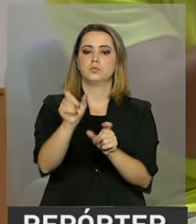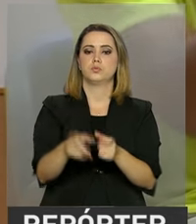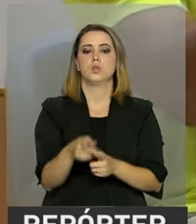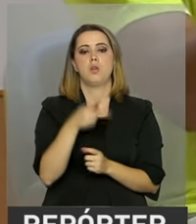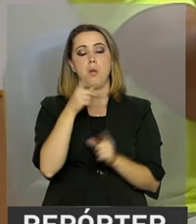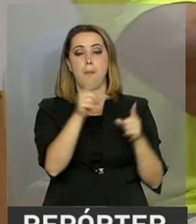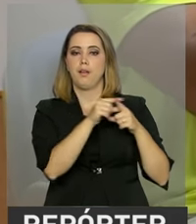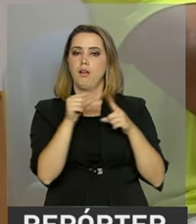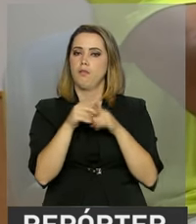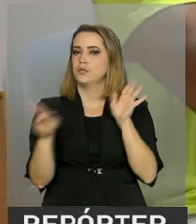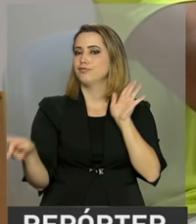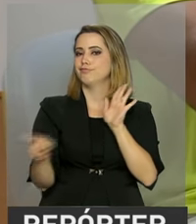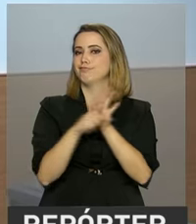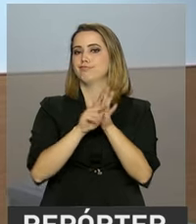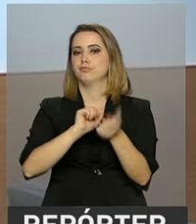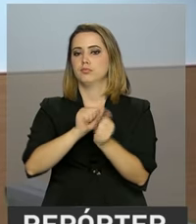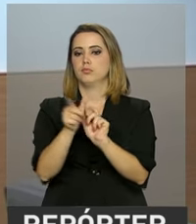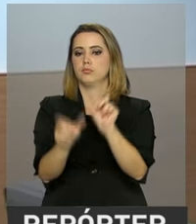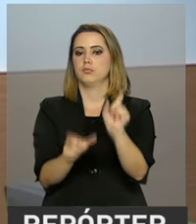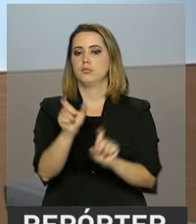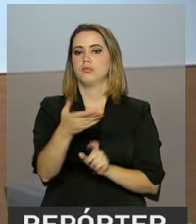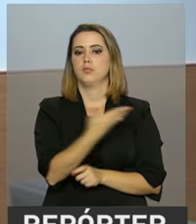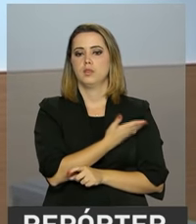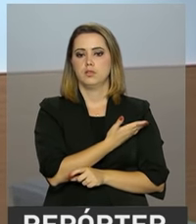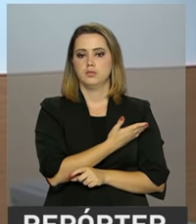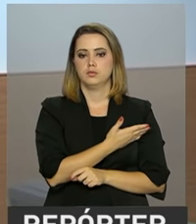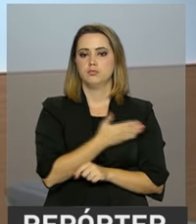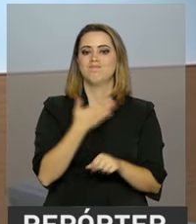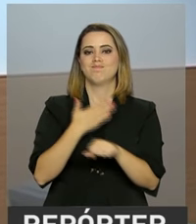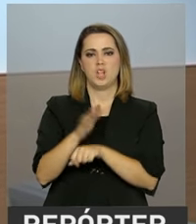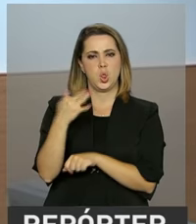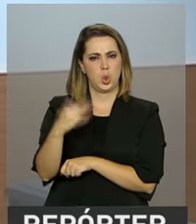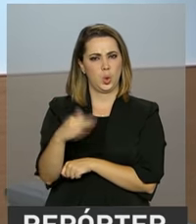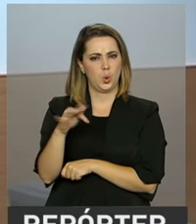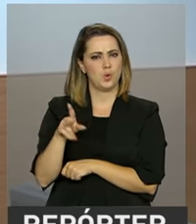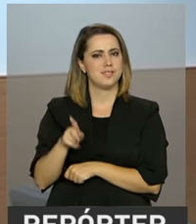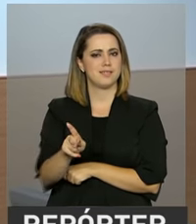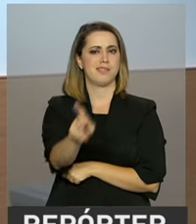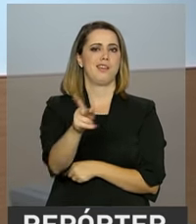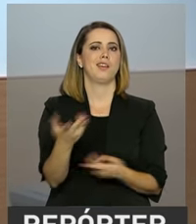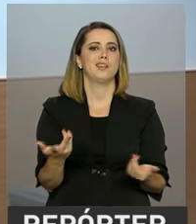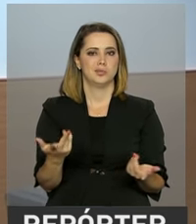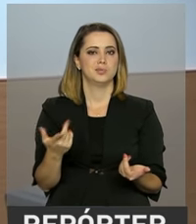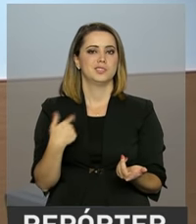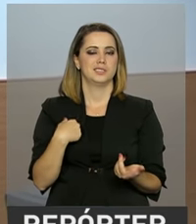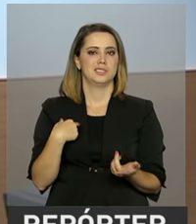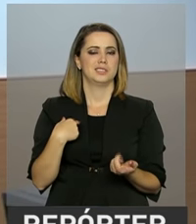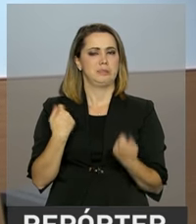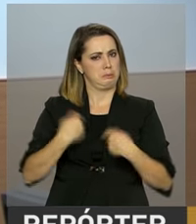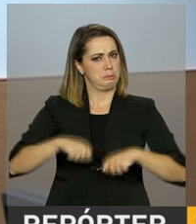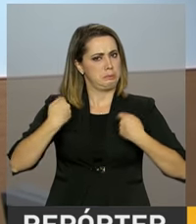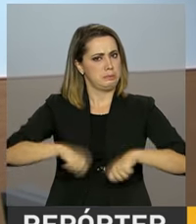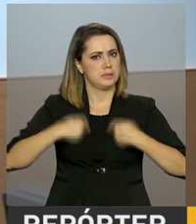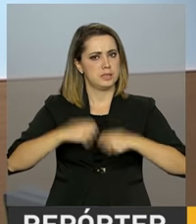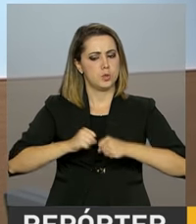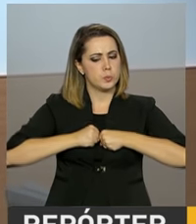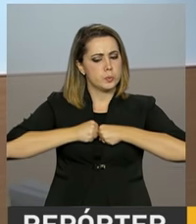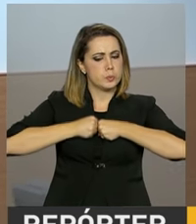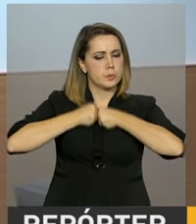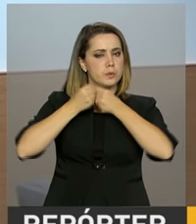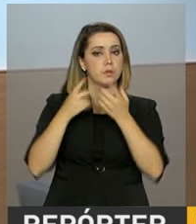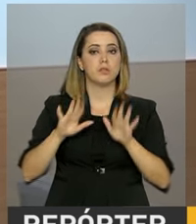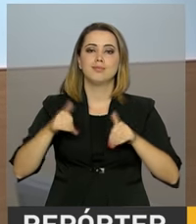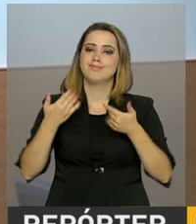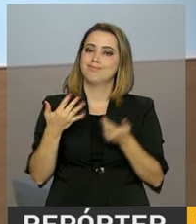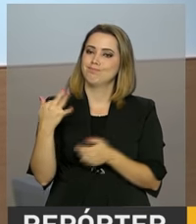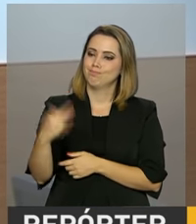Palavra dos próprios atletas. O atleta se machuca todo dia no treino, né? Porque atleta de alto rendimento tem que se puxar ao máximo. Então a gente acaba